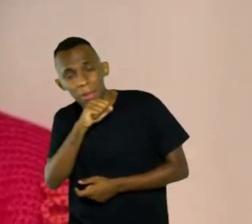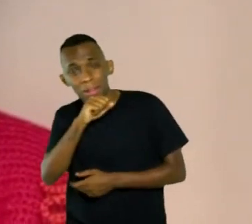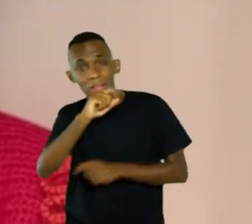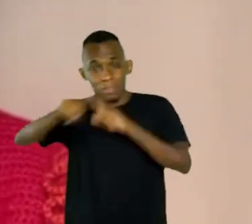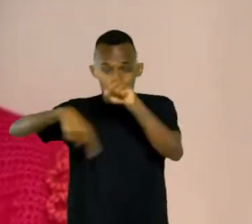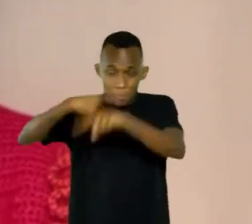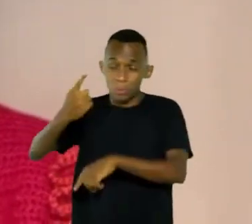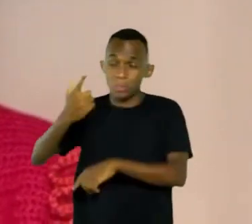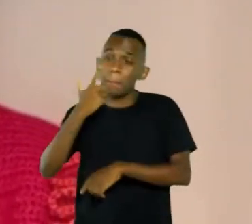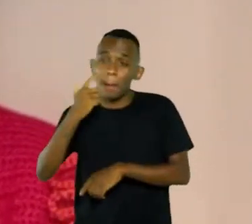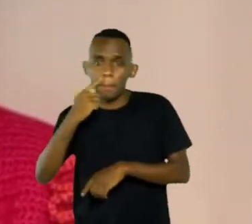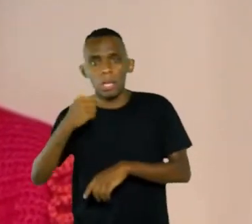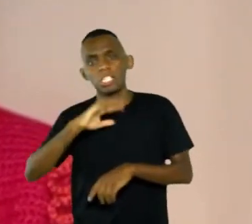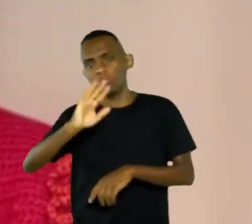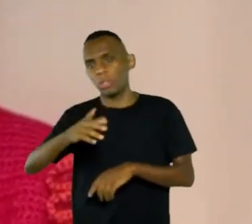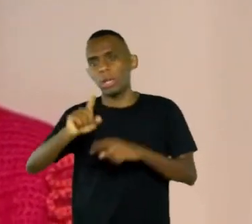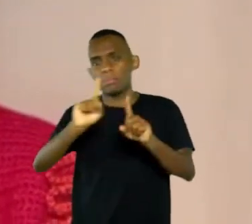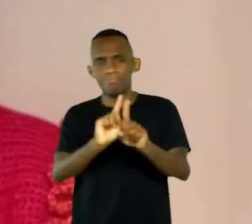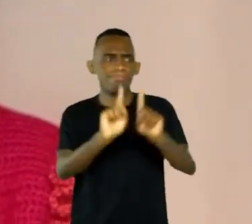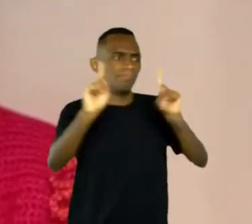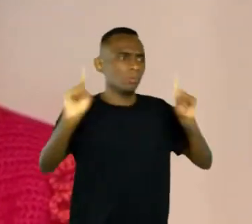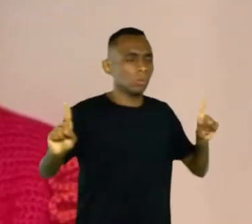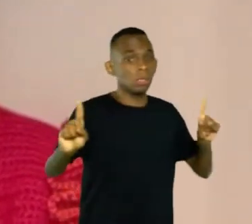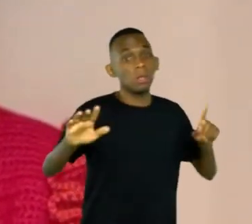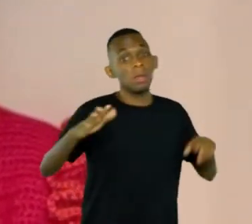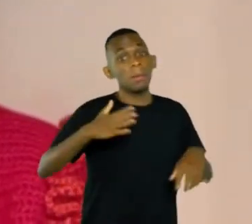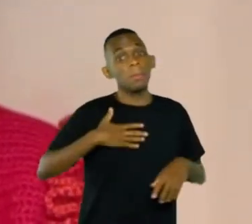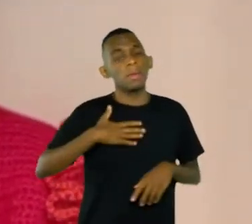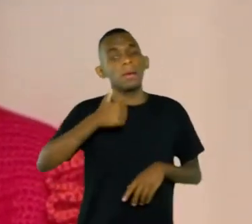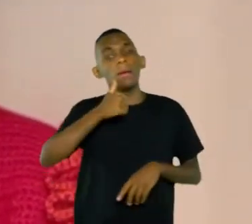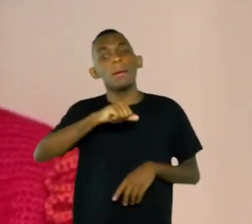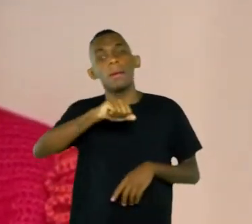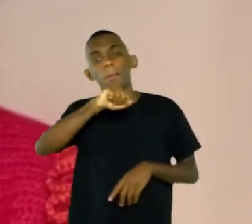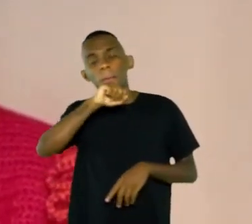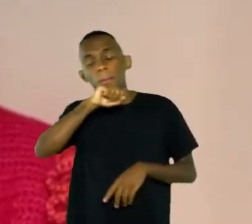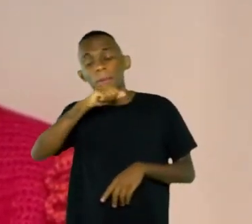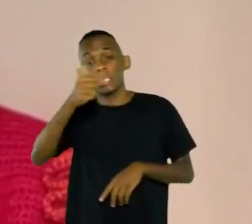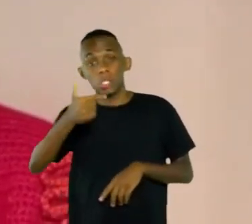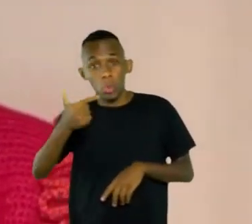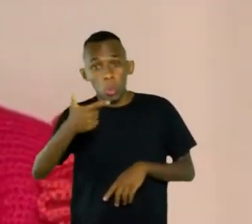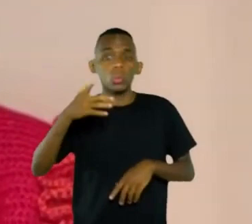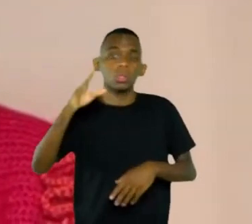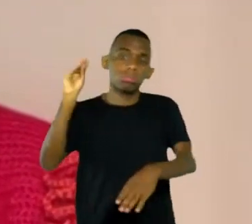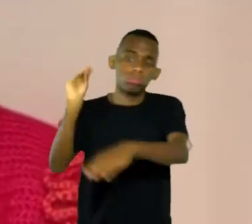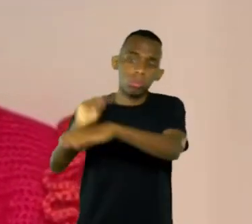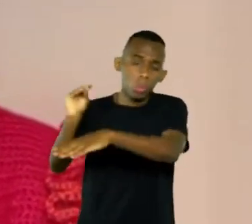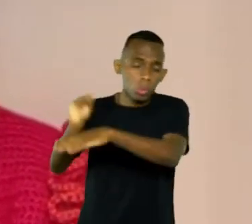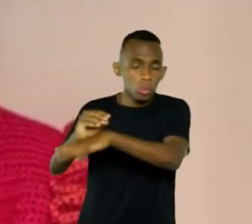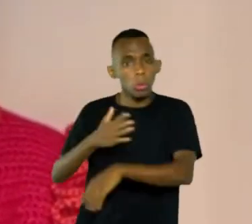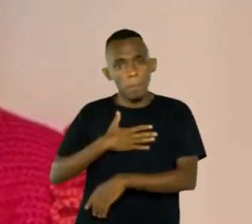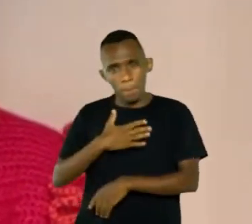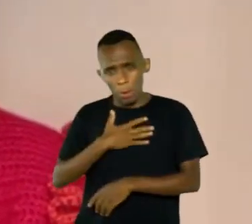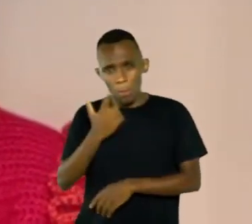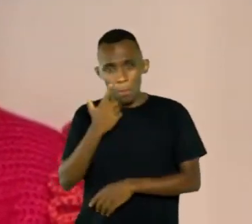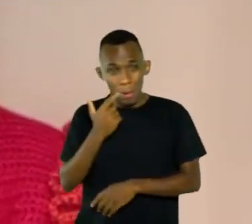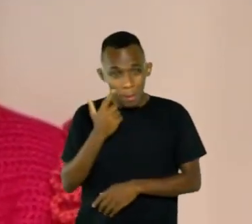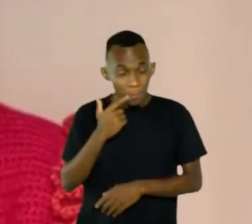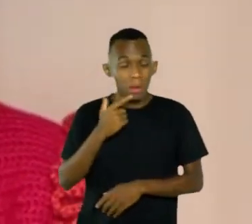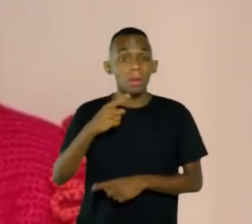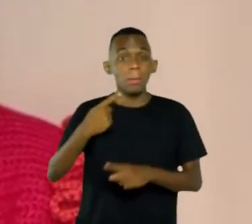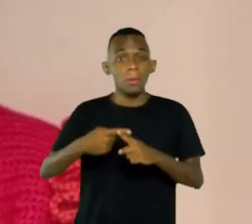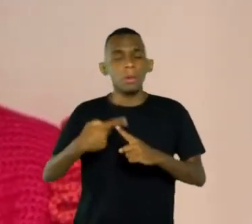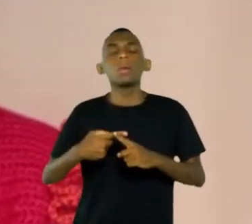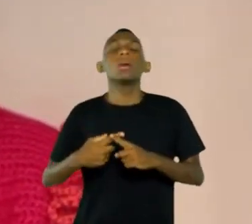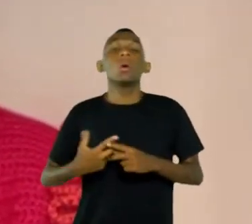papai adoeceu, minha madrasta que cuidou do meu pai e tal, mas a gente foi vendo, foram 2 anos também, era um câncer de pulmão e tal.